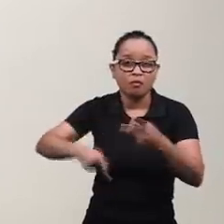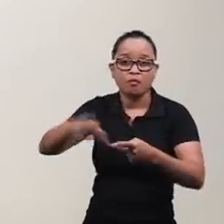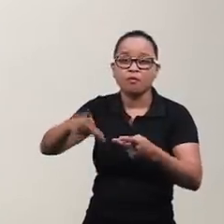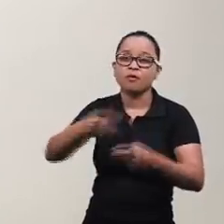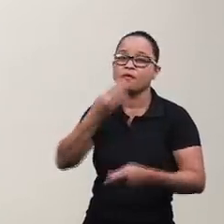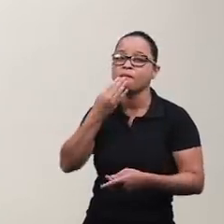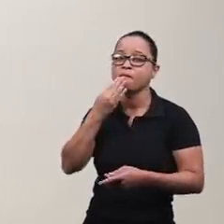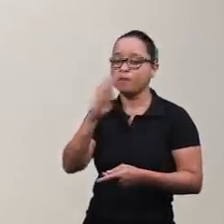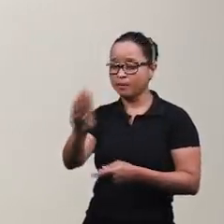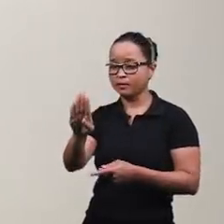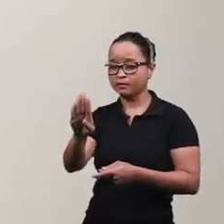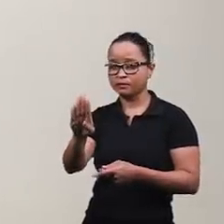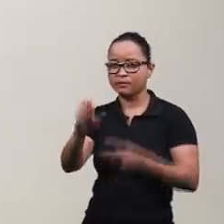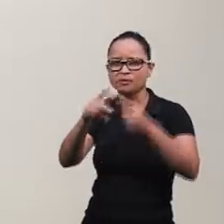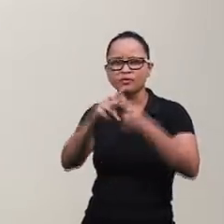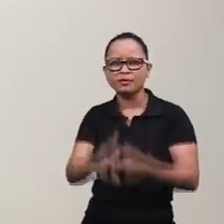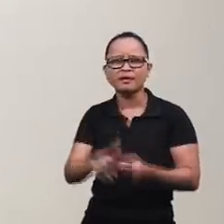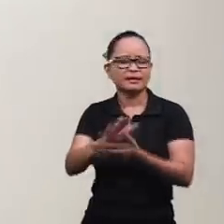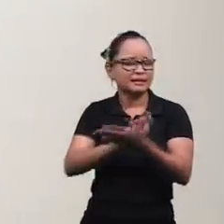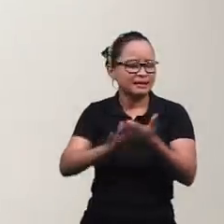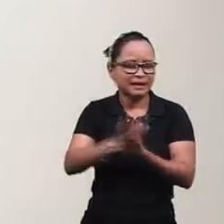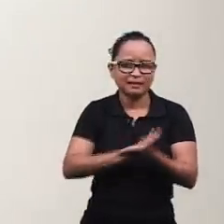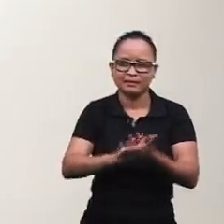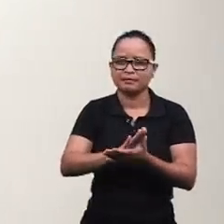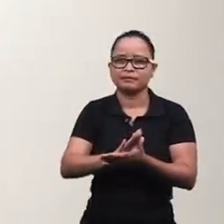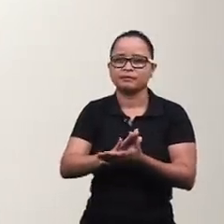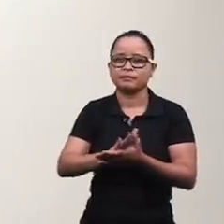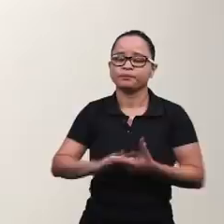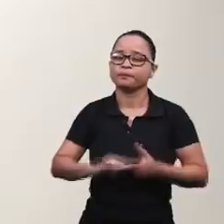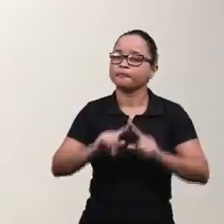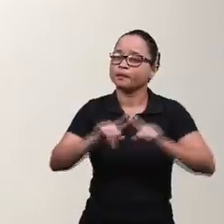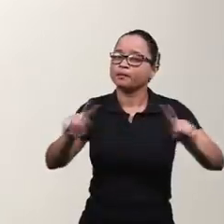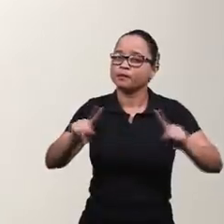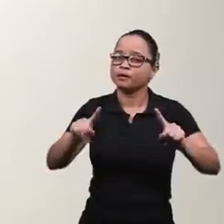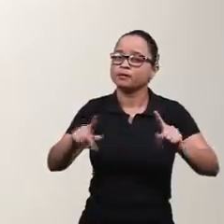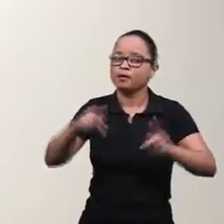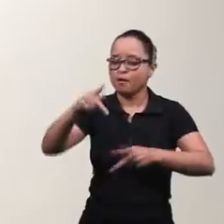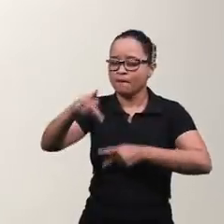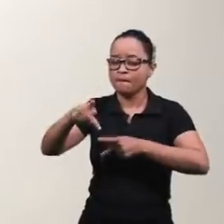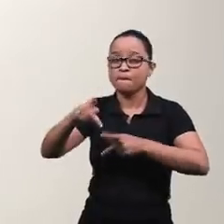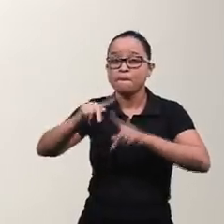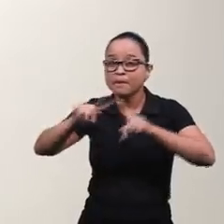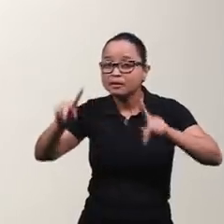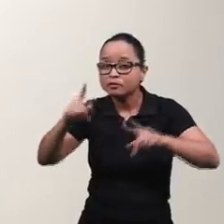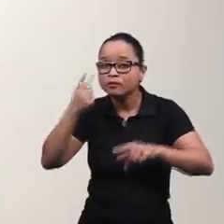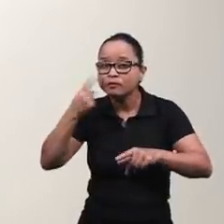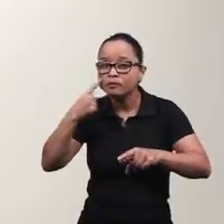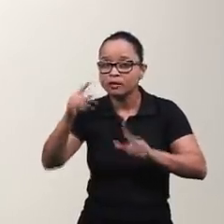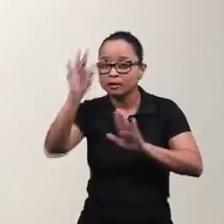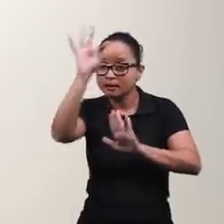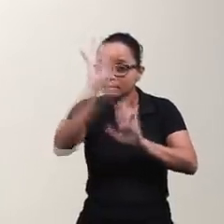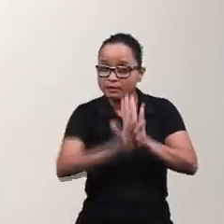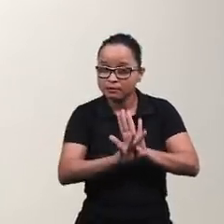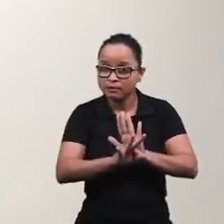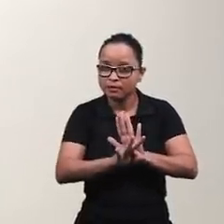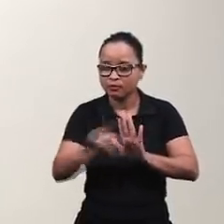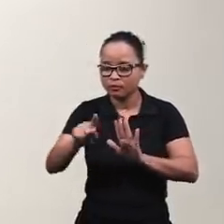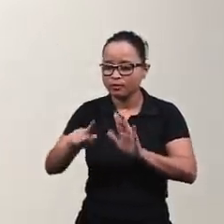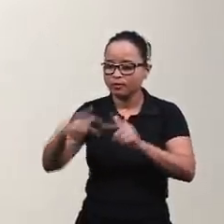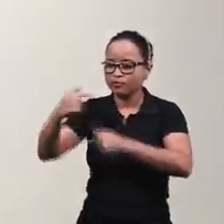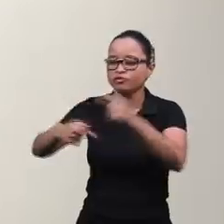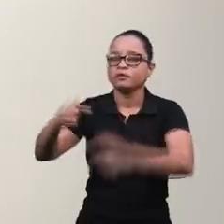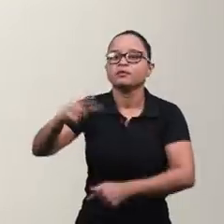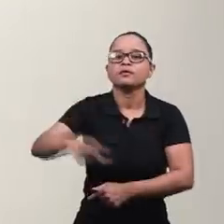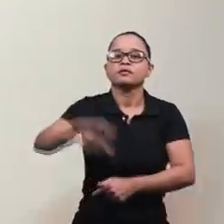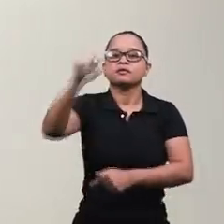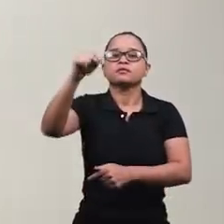um povo que não fez se Deus não fez conserto nada com ele é mas nós é o seguinte que o texto que vós